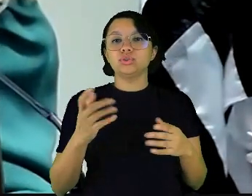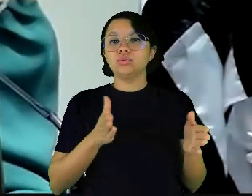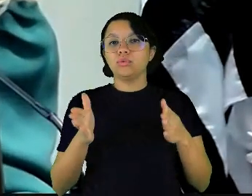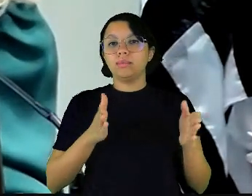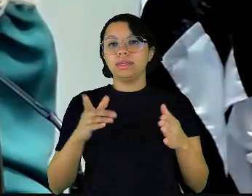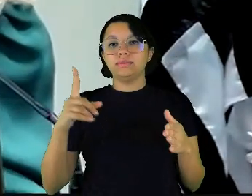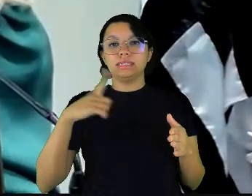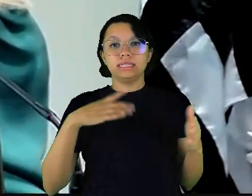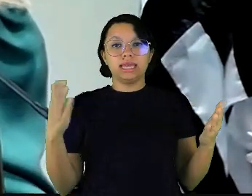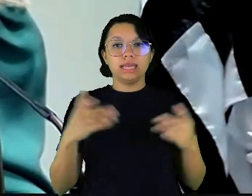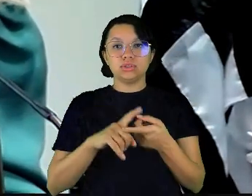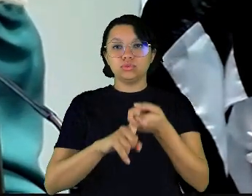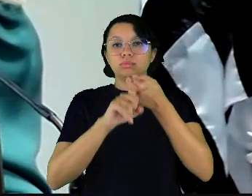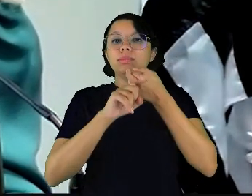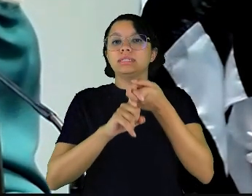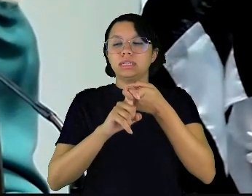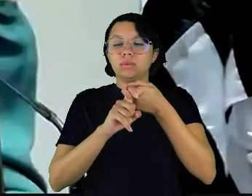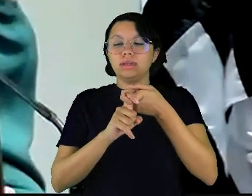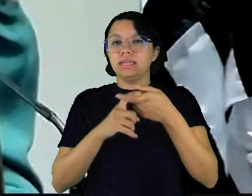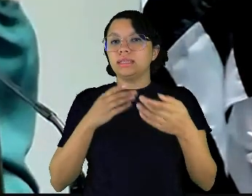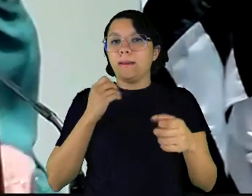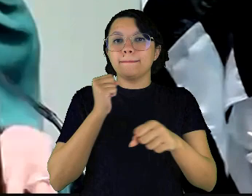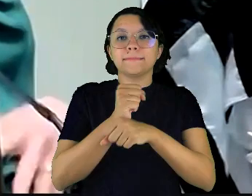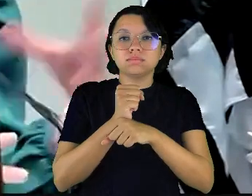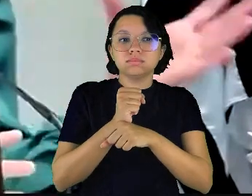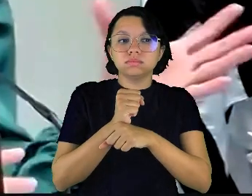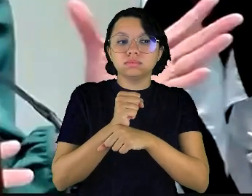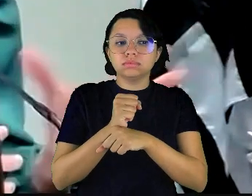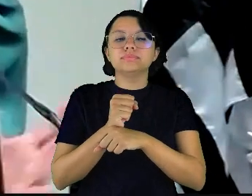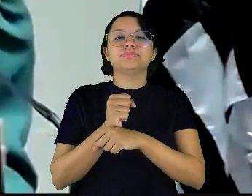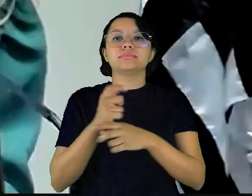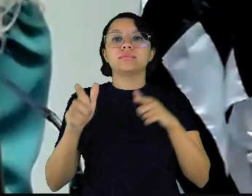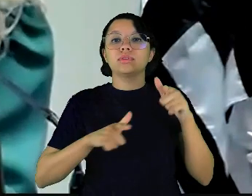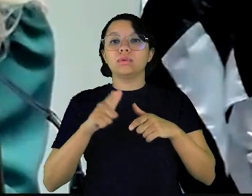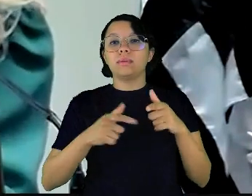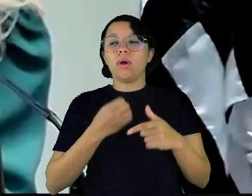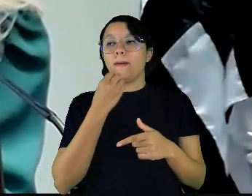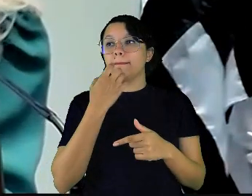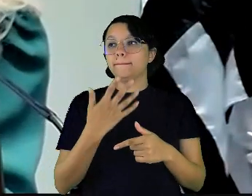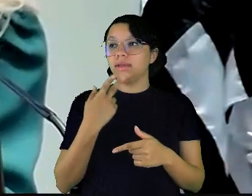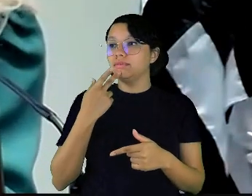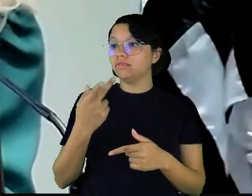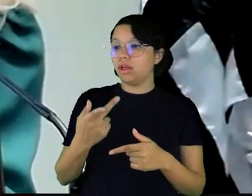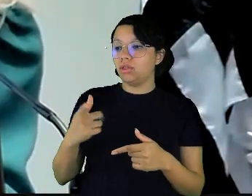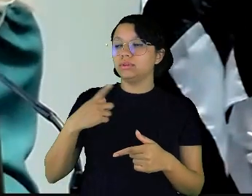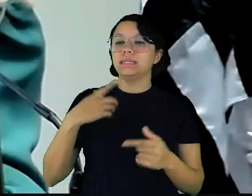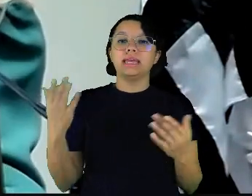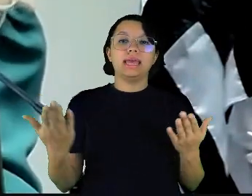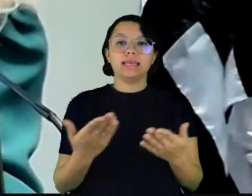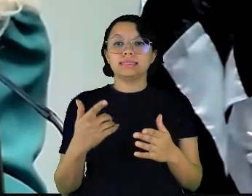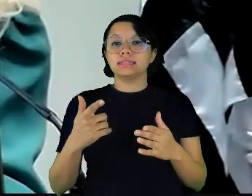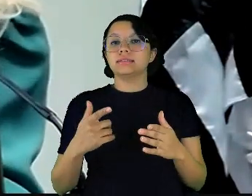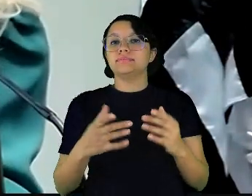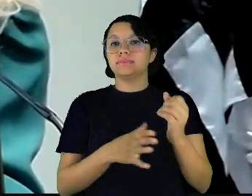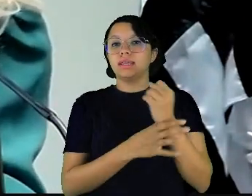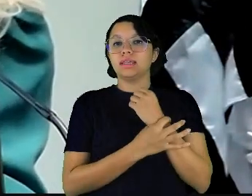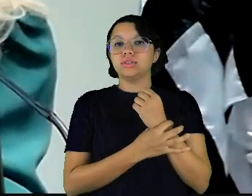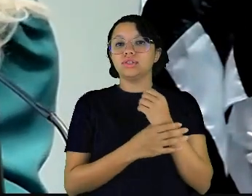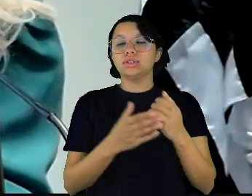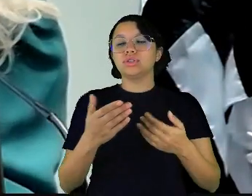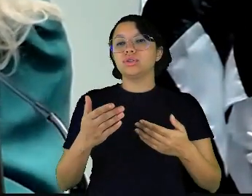essa suspensão e essa interrupção, o trabalhador, como bem colocou o Dr. Farley, tem essas garantias e o